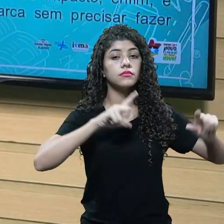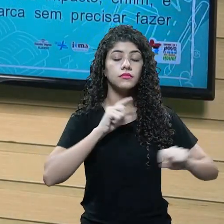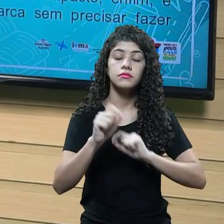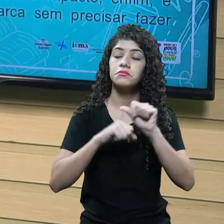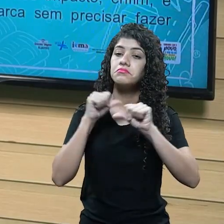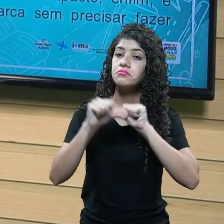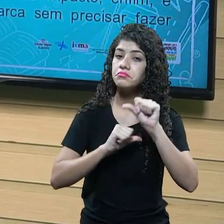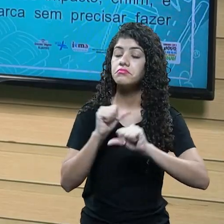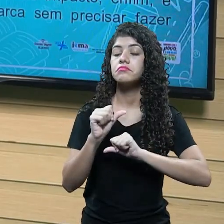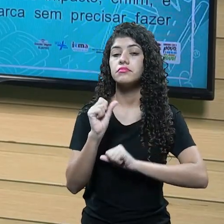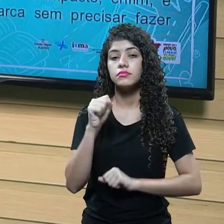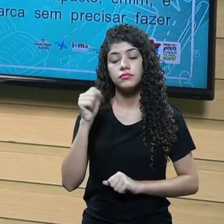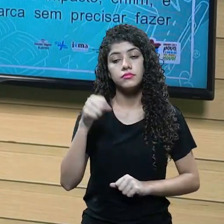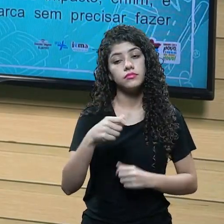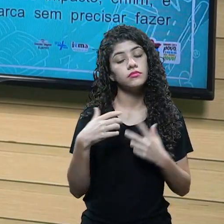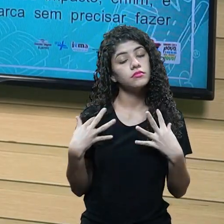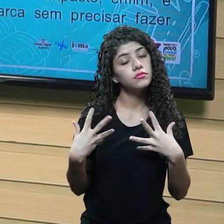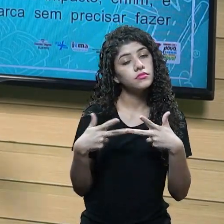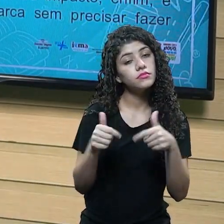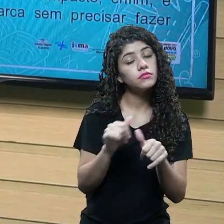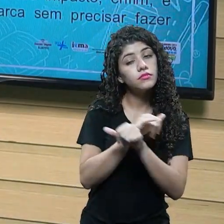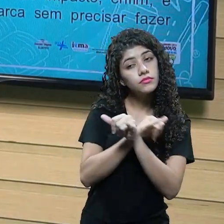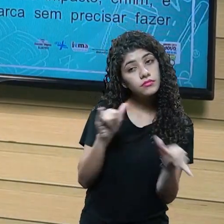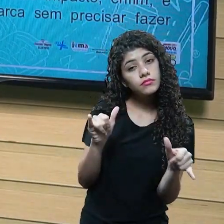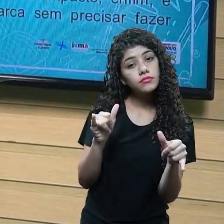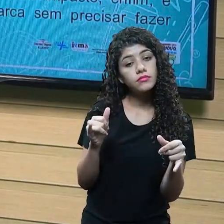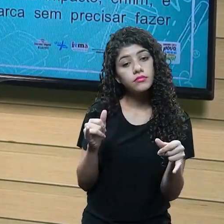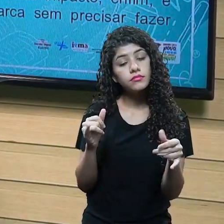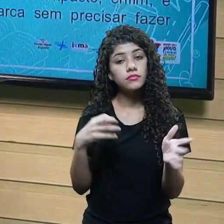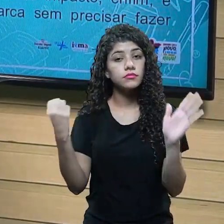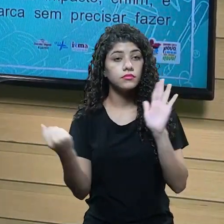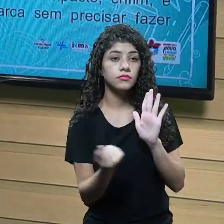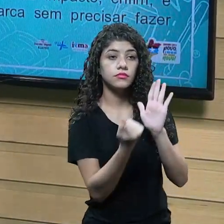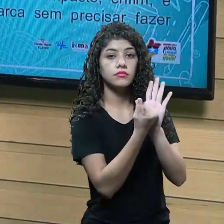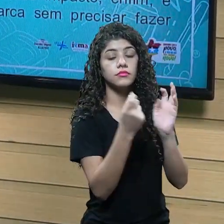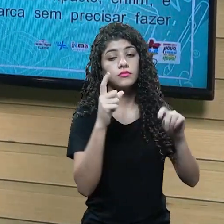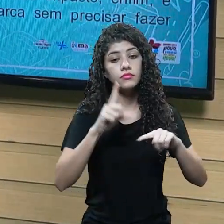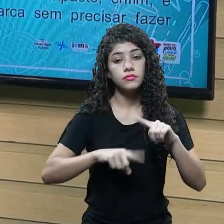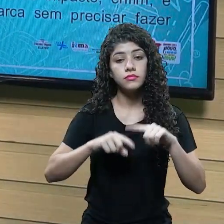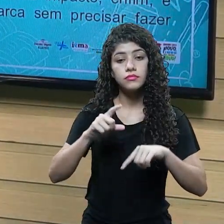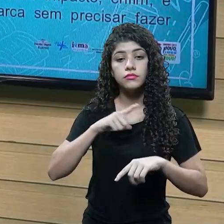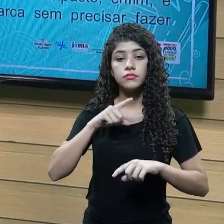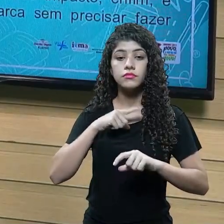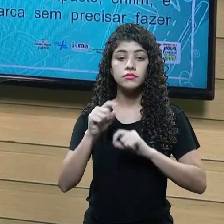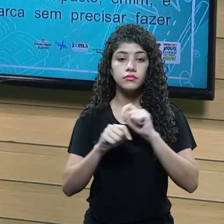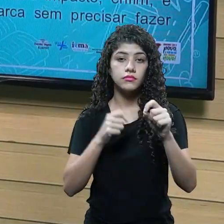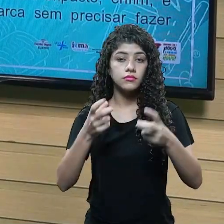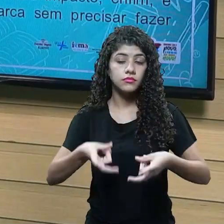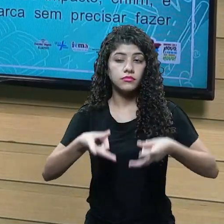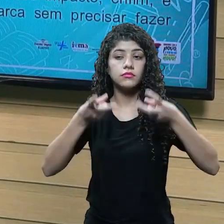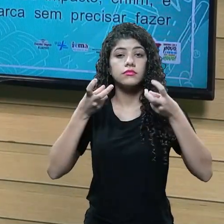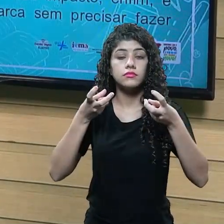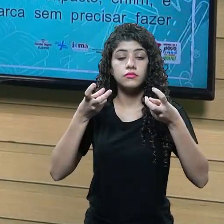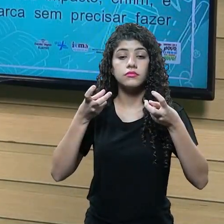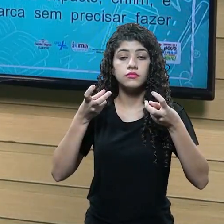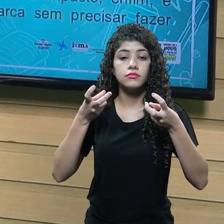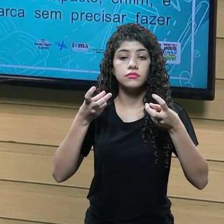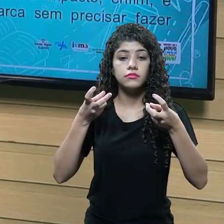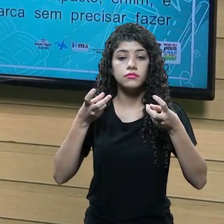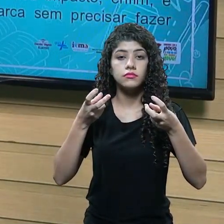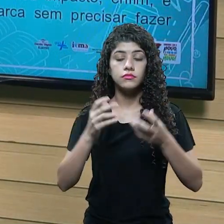tá? De baixo custo, que visa expor uma marca ou produto. Então a ideia é justamente chamar a atenção do cliente, tá? De forma